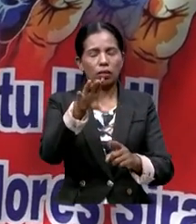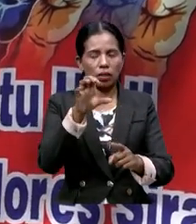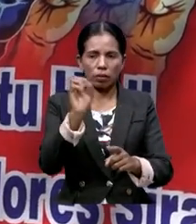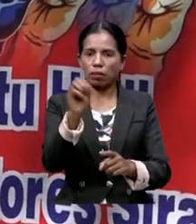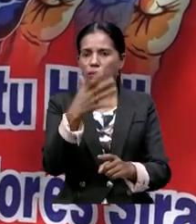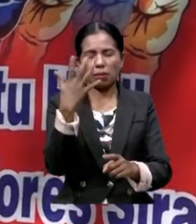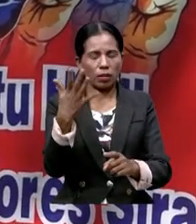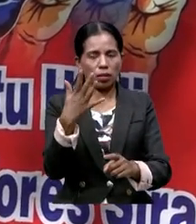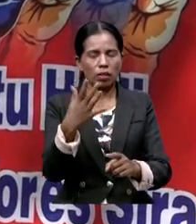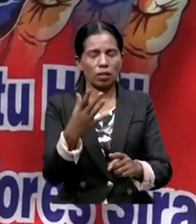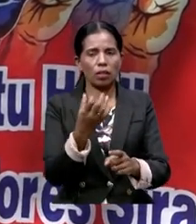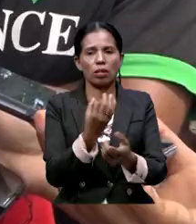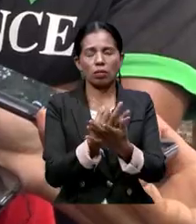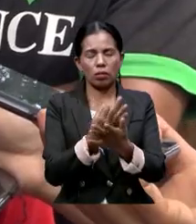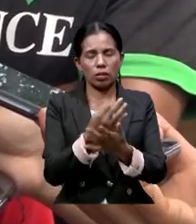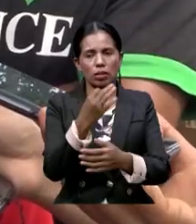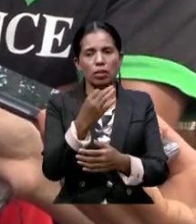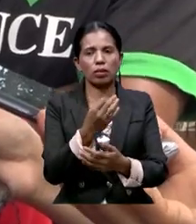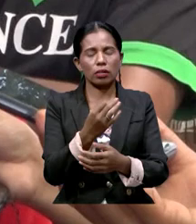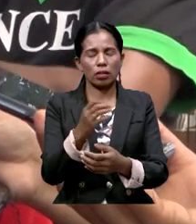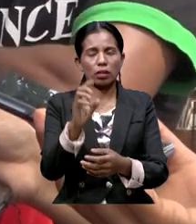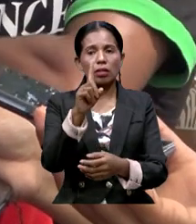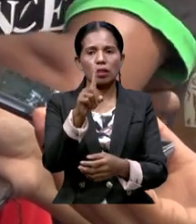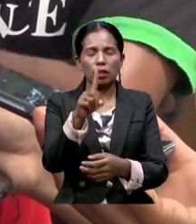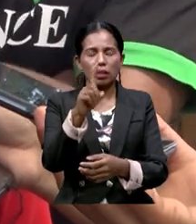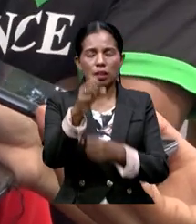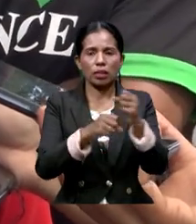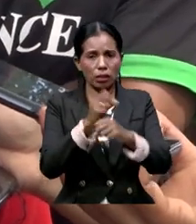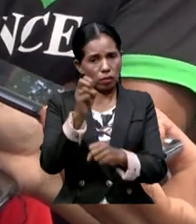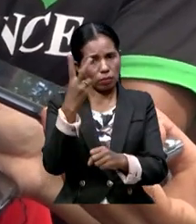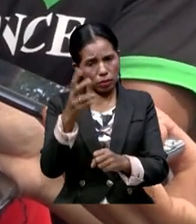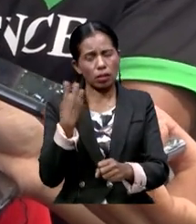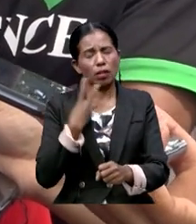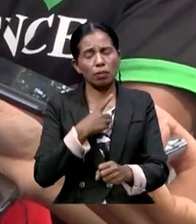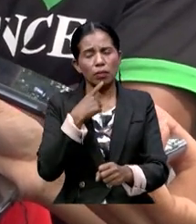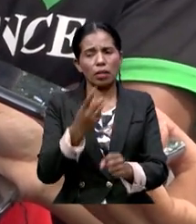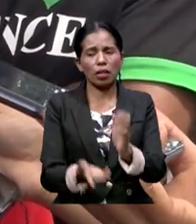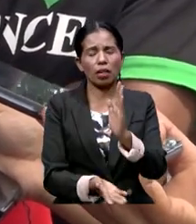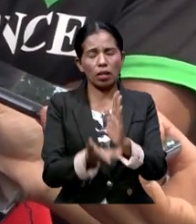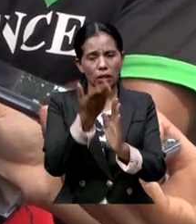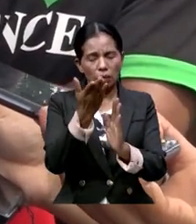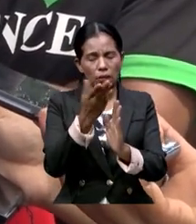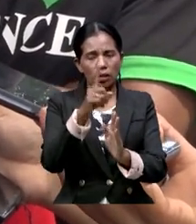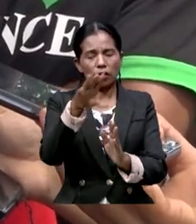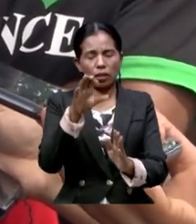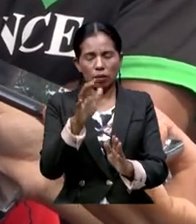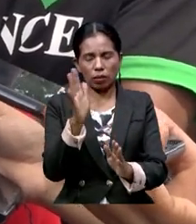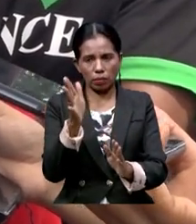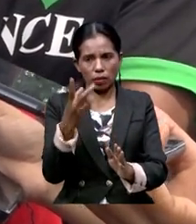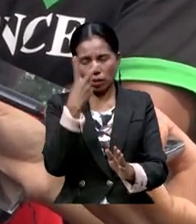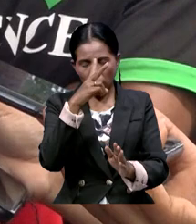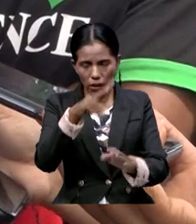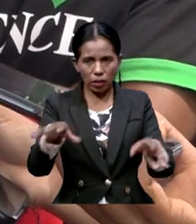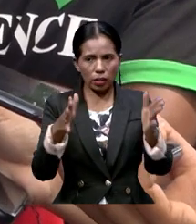115 12 anos sana mantempo sa maybe agora am hakila ra am hakara hasaba 150 maybe ita revisão lei